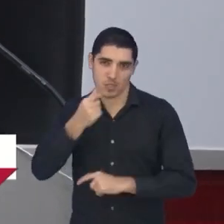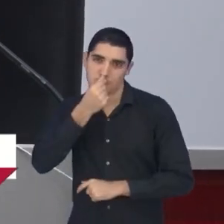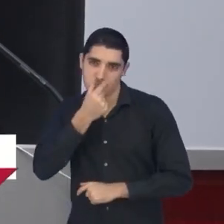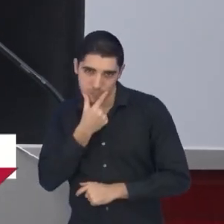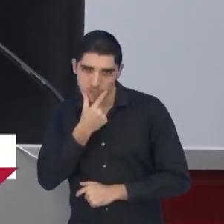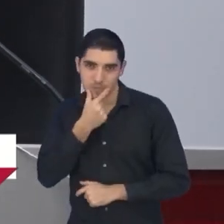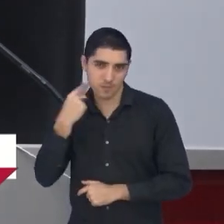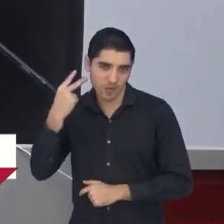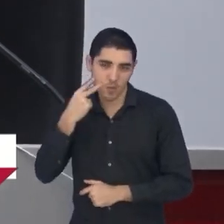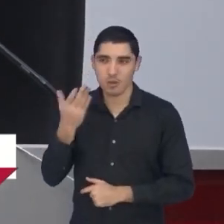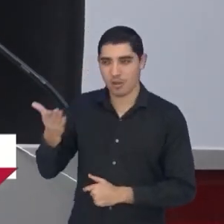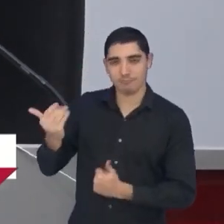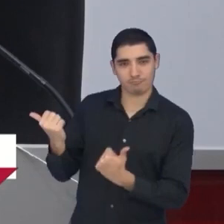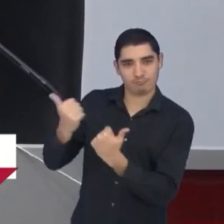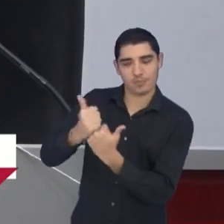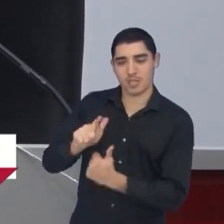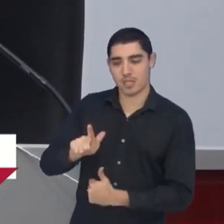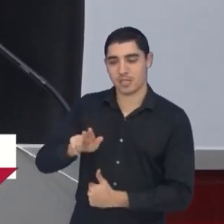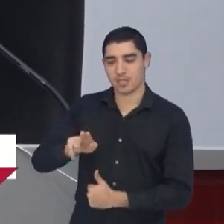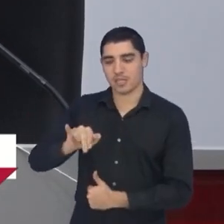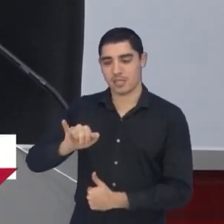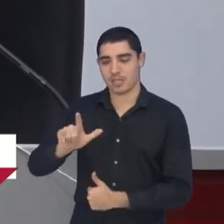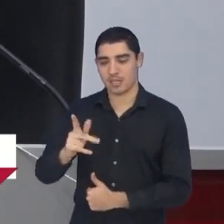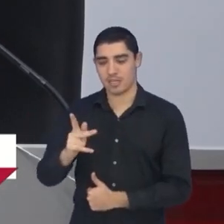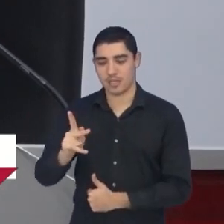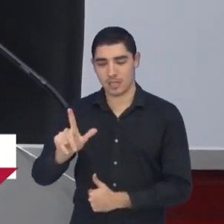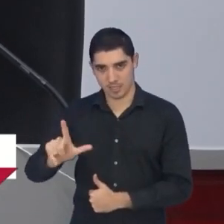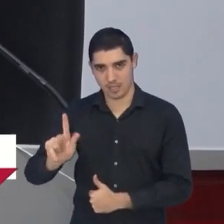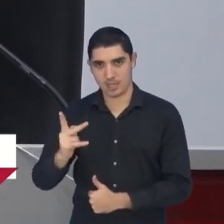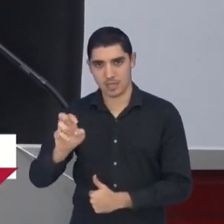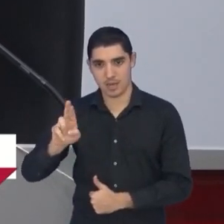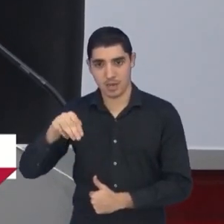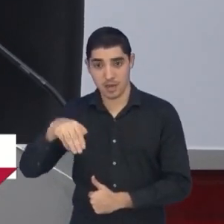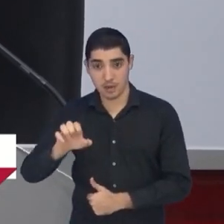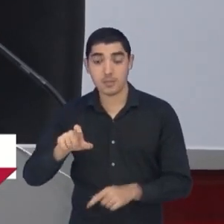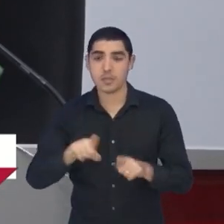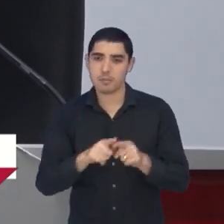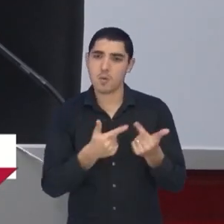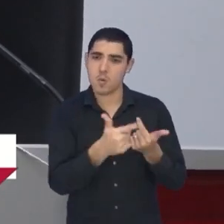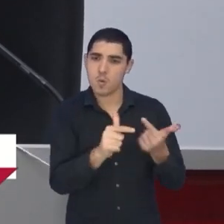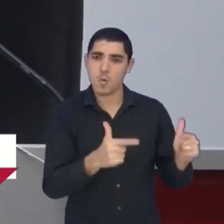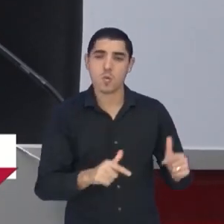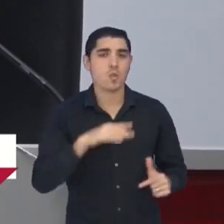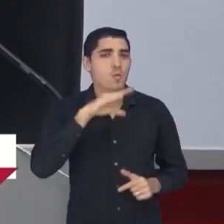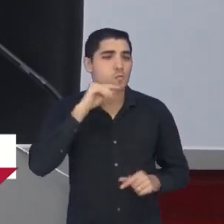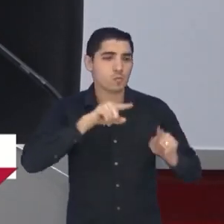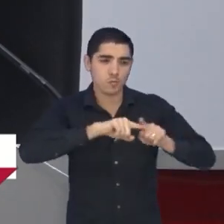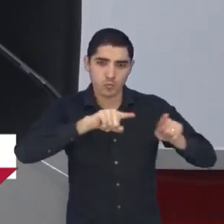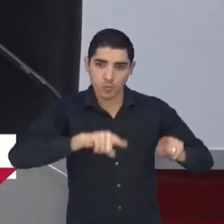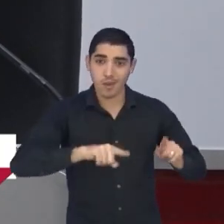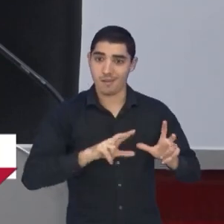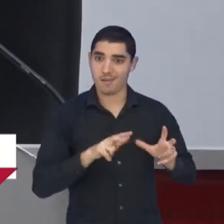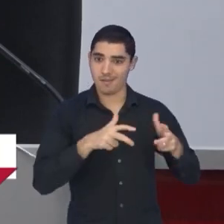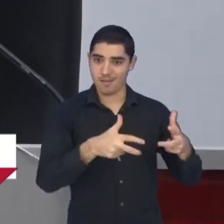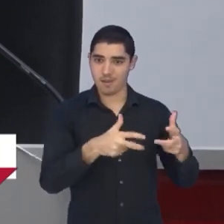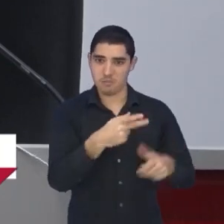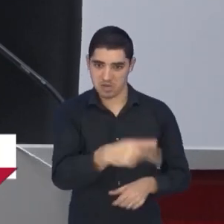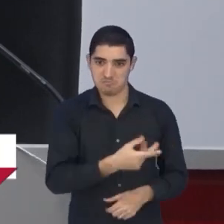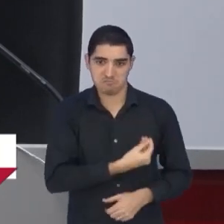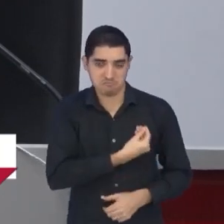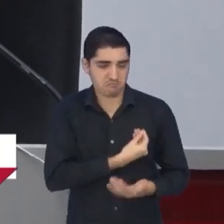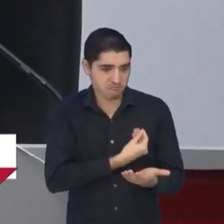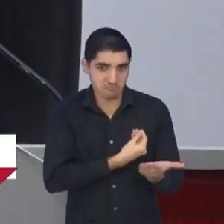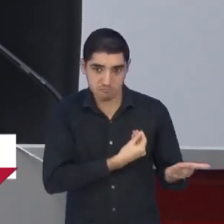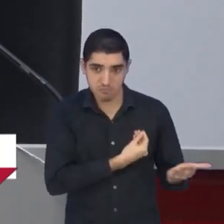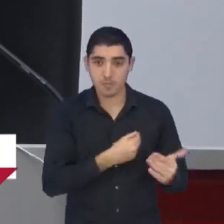nome de cumprimento todos os vereadores presidentes de câmara servidores de câmaras aqui presentes